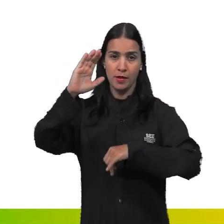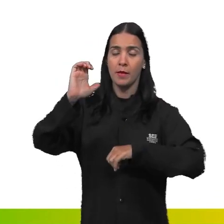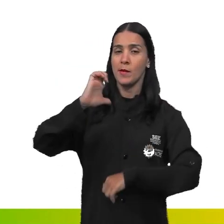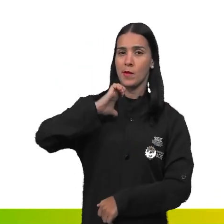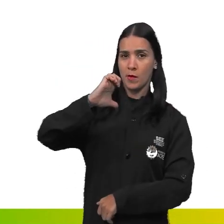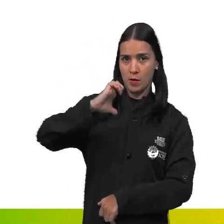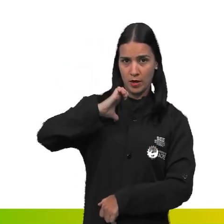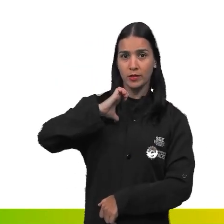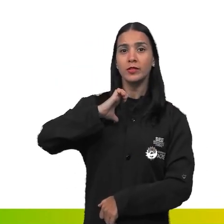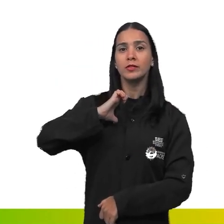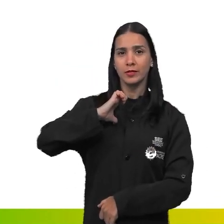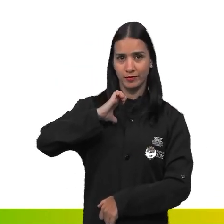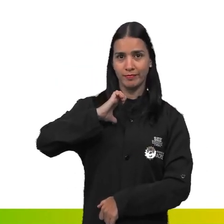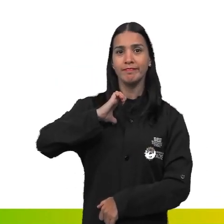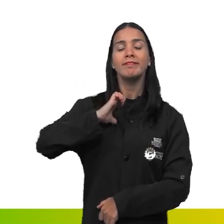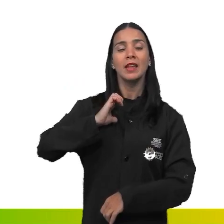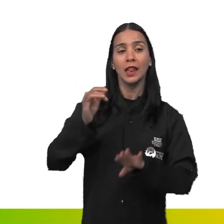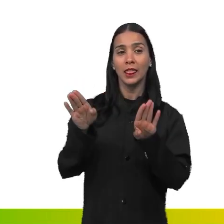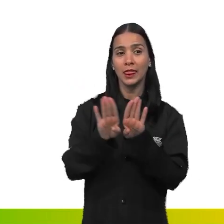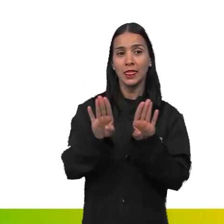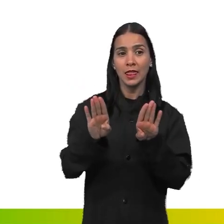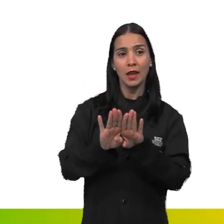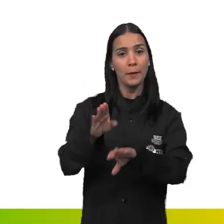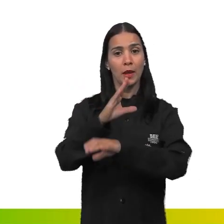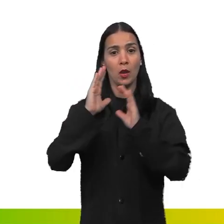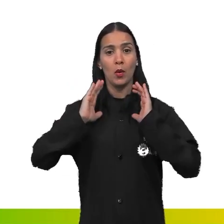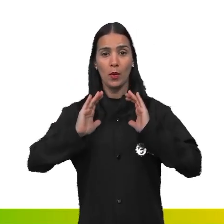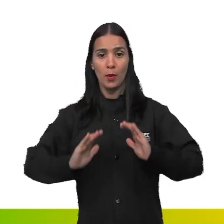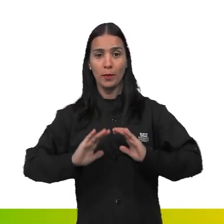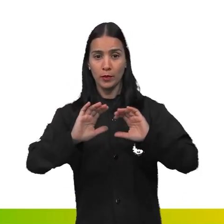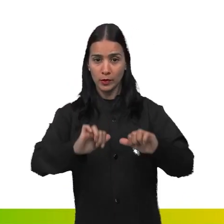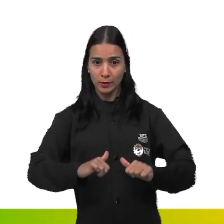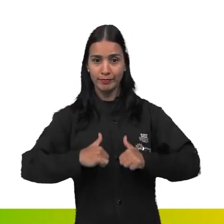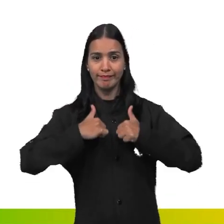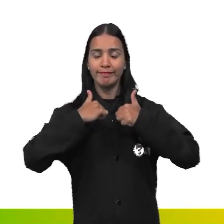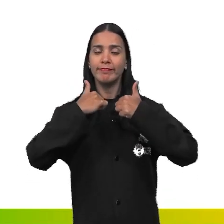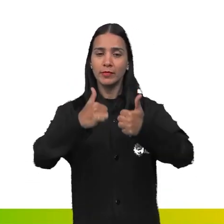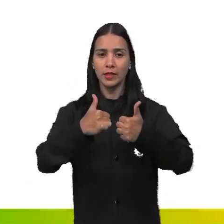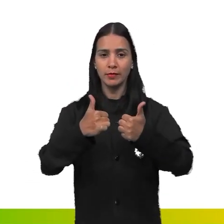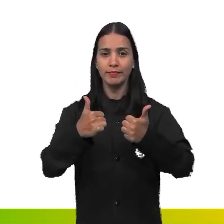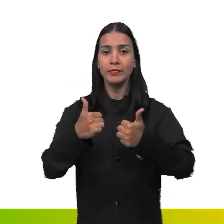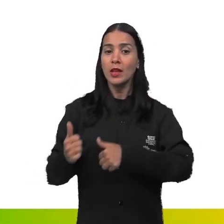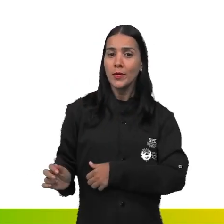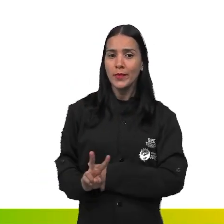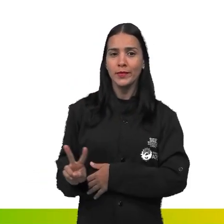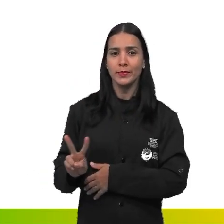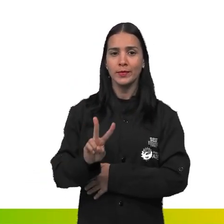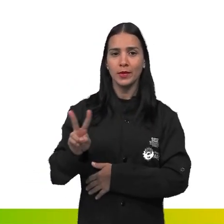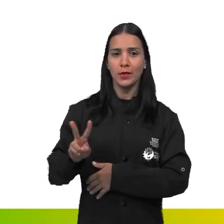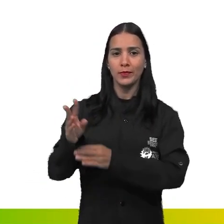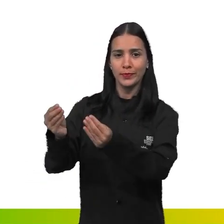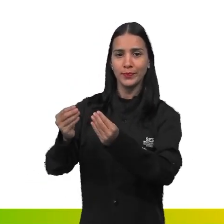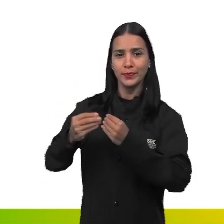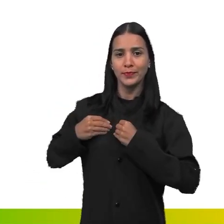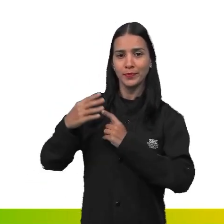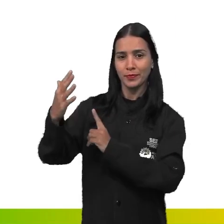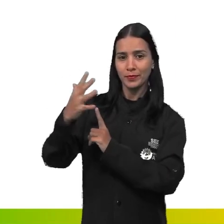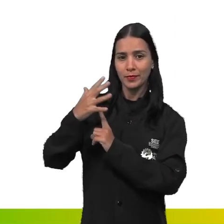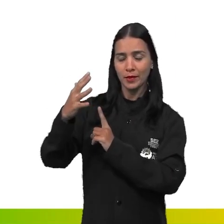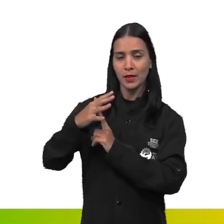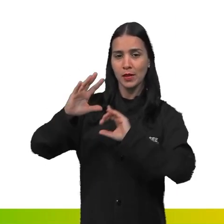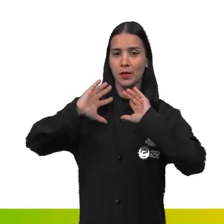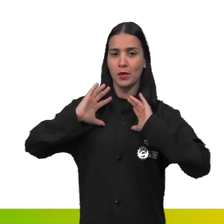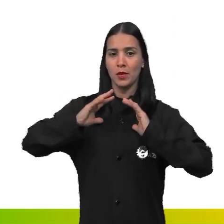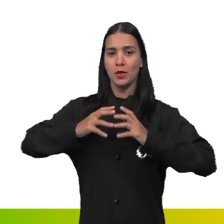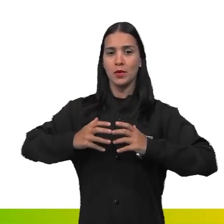éticos, atitudes positivas e valores que contribuem para a formação